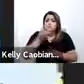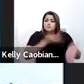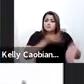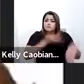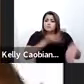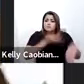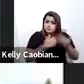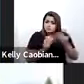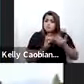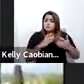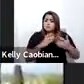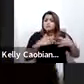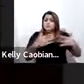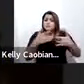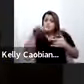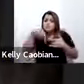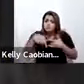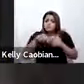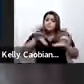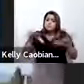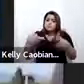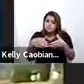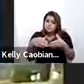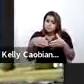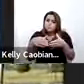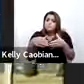aqui é insuperável.